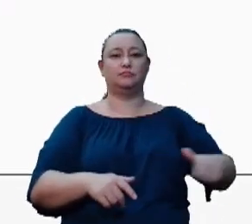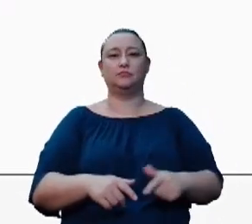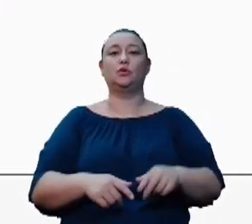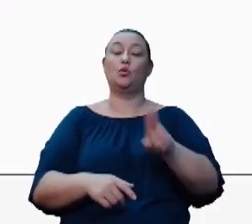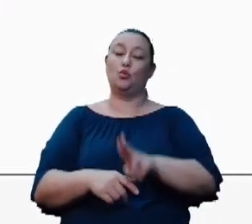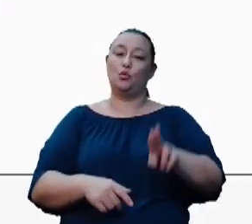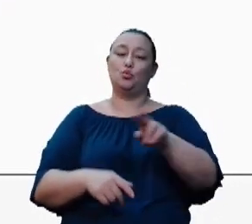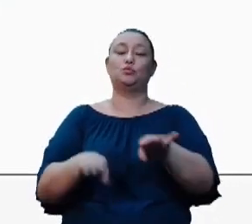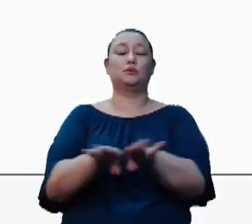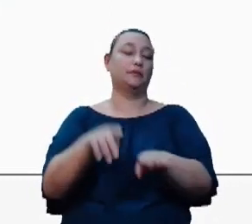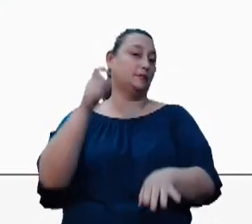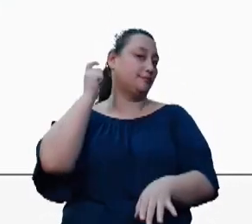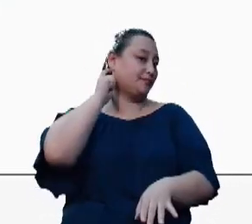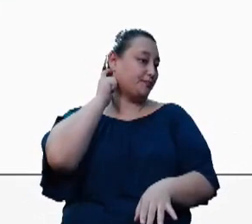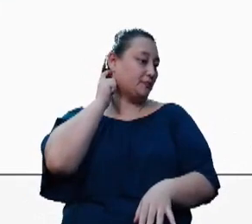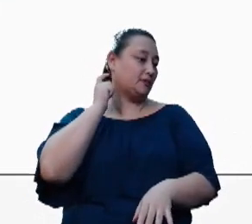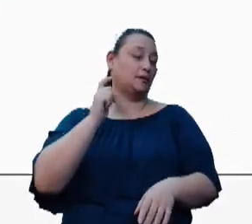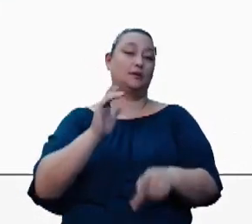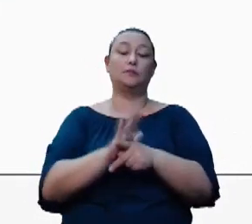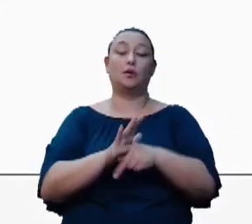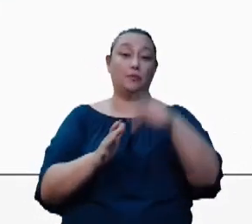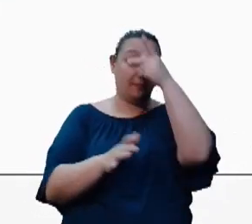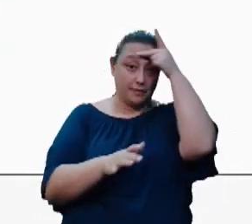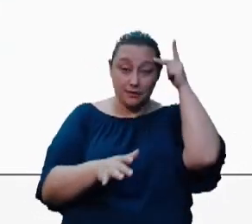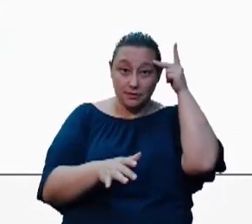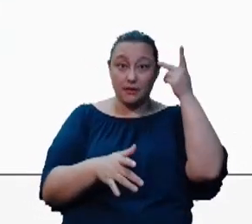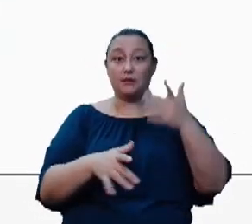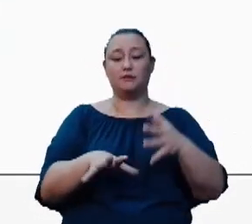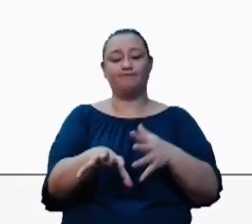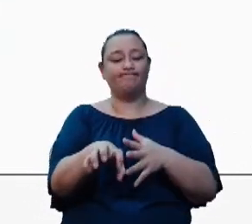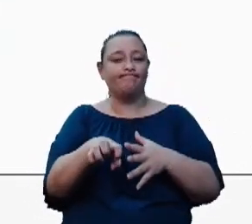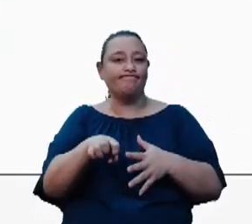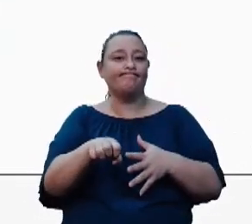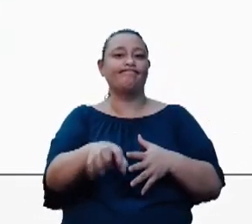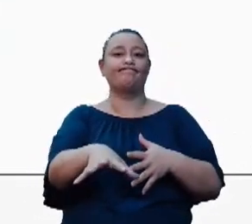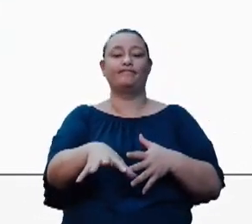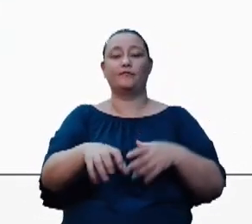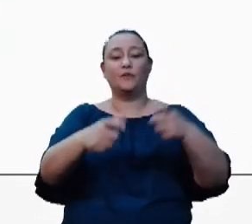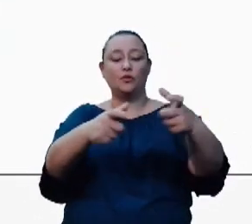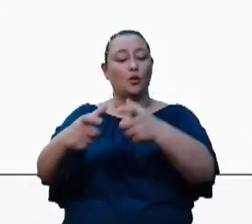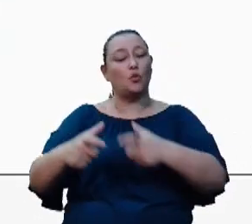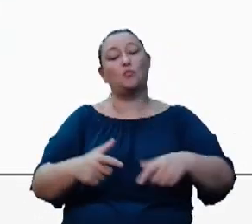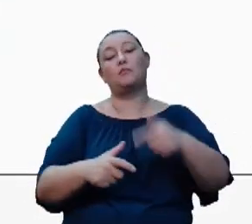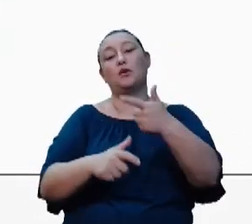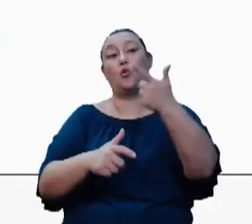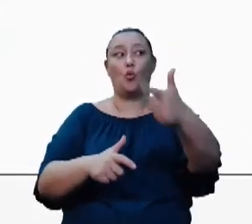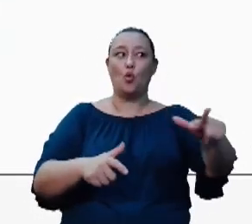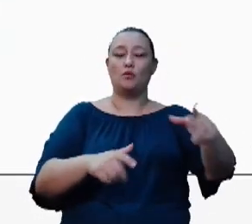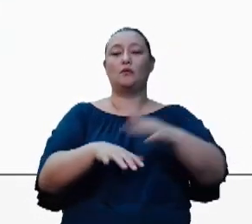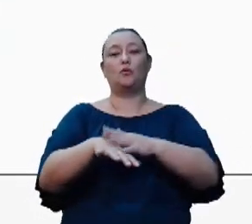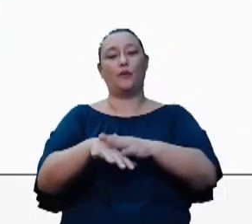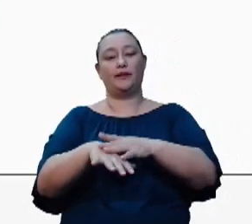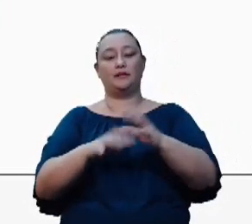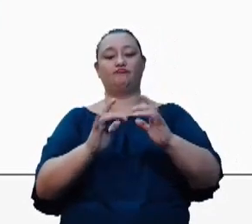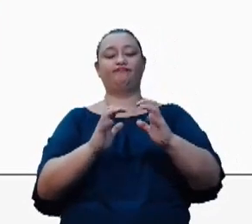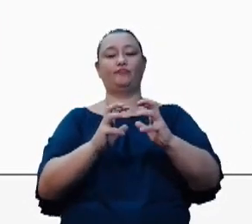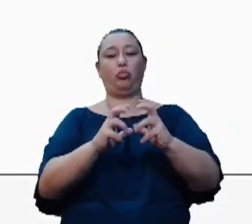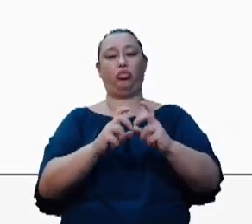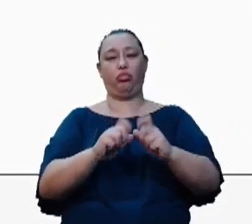de bomba de baclofeno intratecal em pacientes com espasticidades em algumas doenças neurodegenerativas.